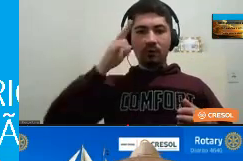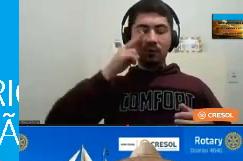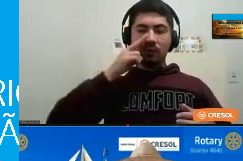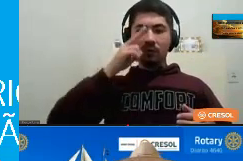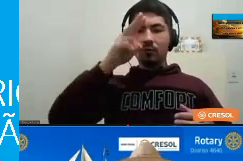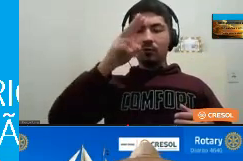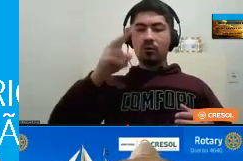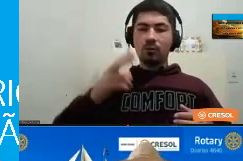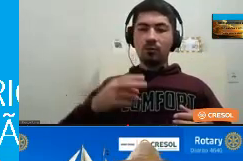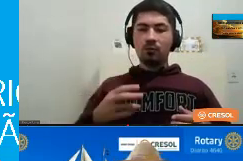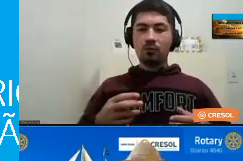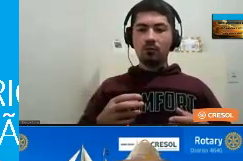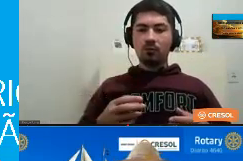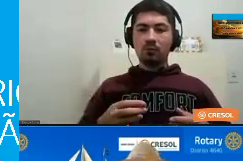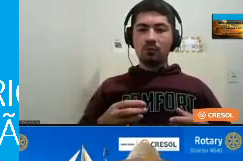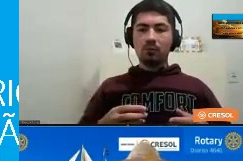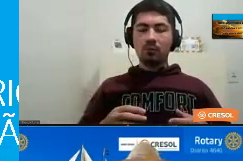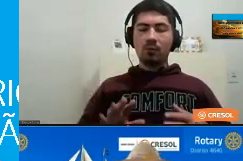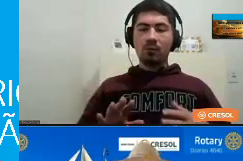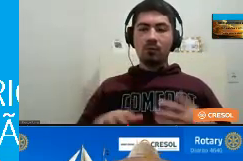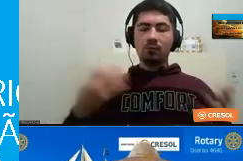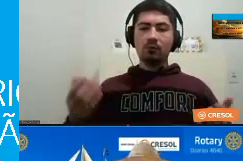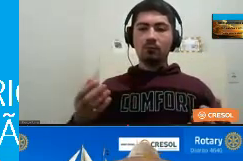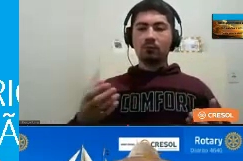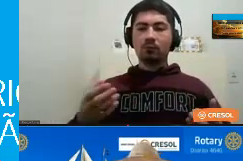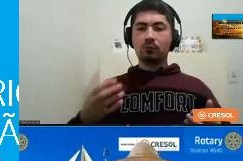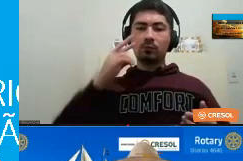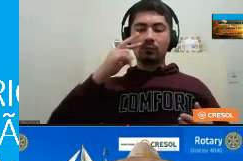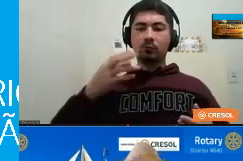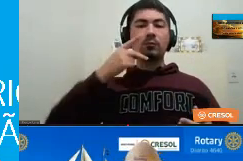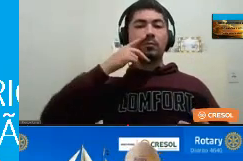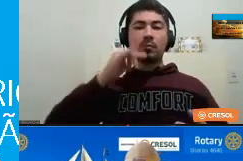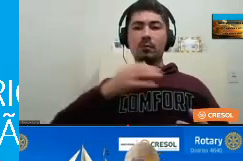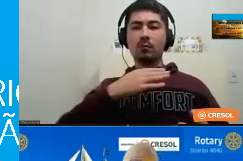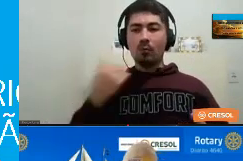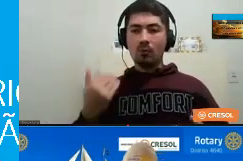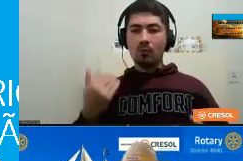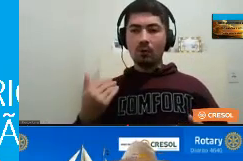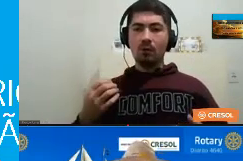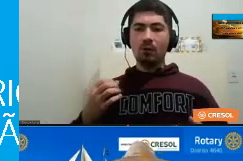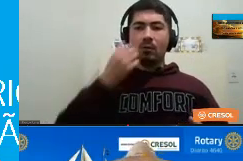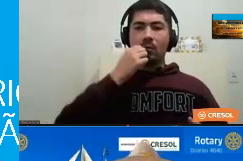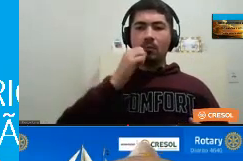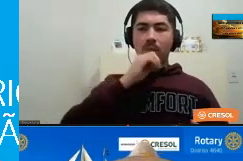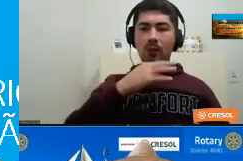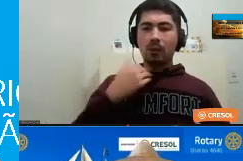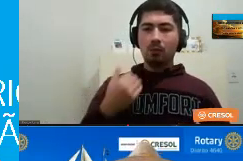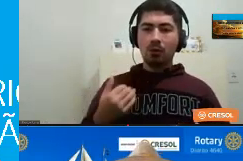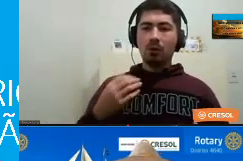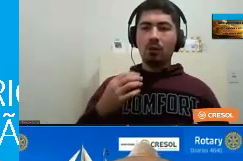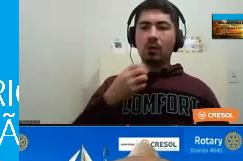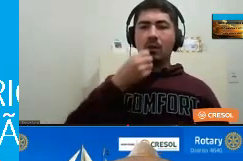que vocês não tiveram o falecimento do pai, ou do avô, ou alguém querido da família, ou teve